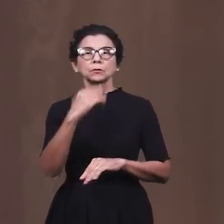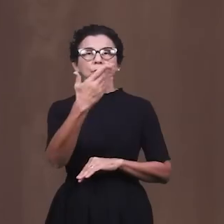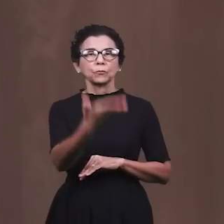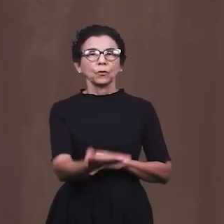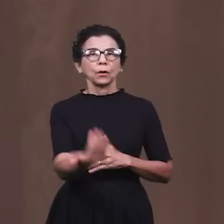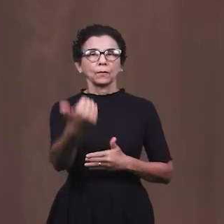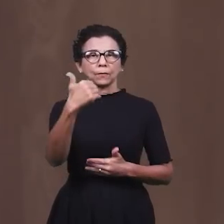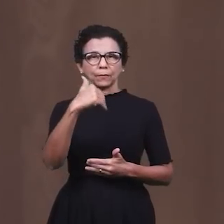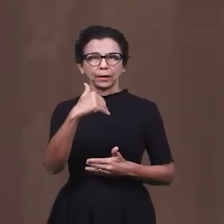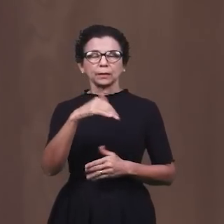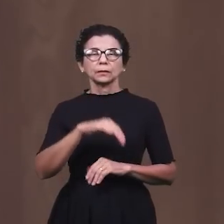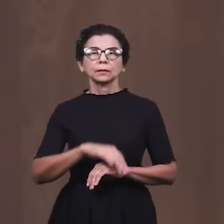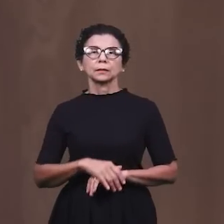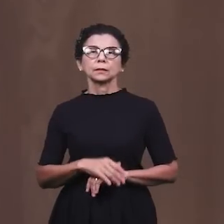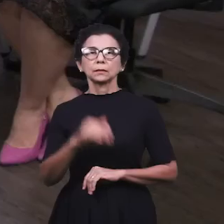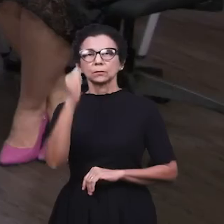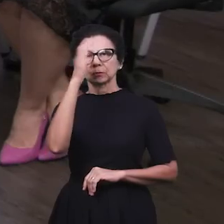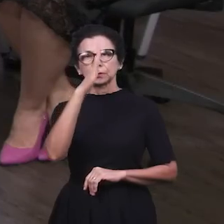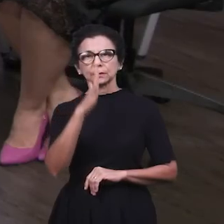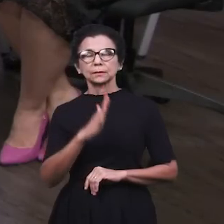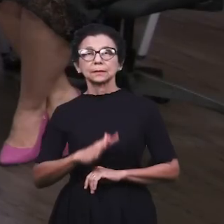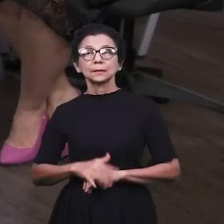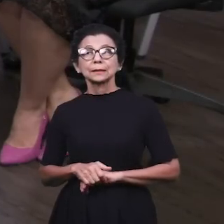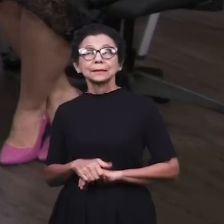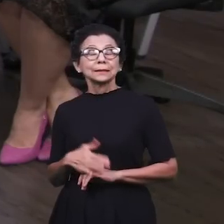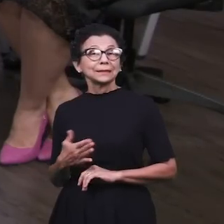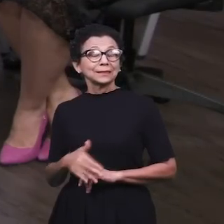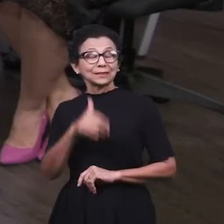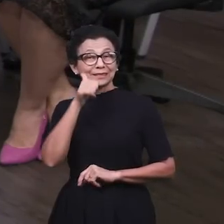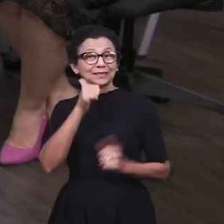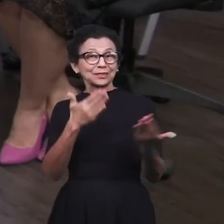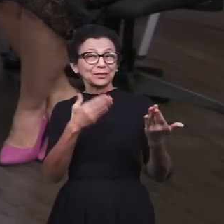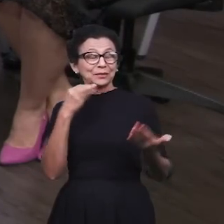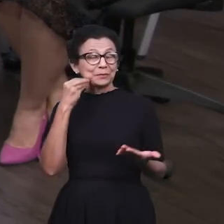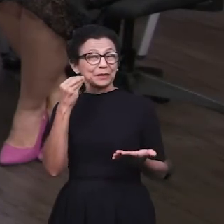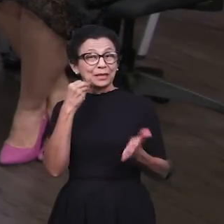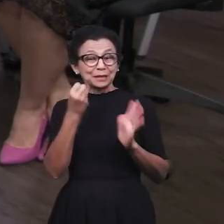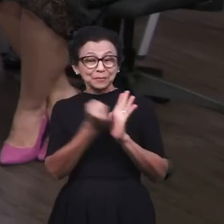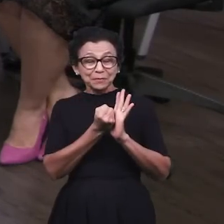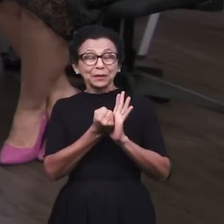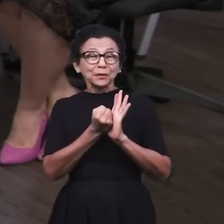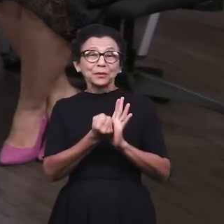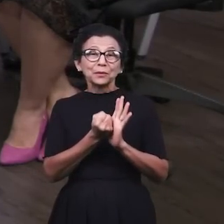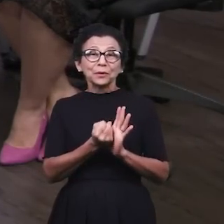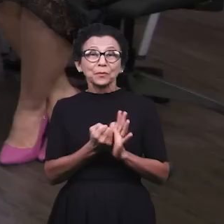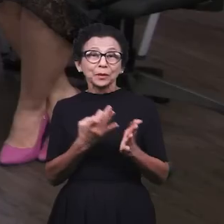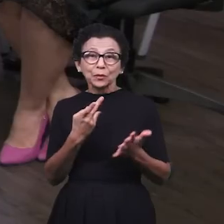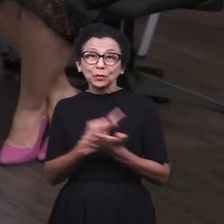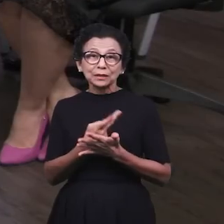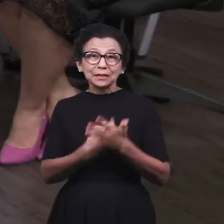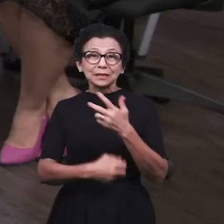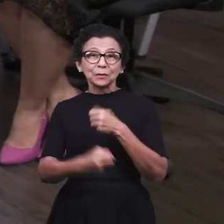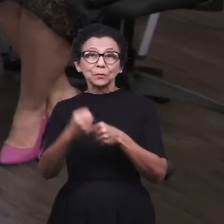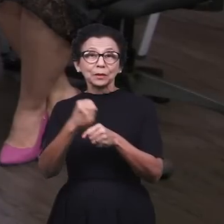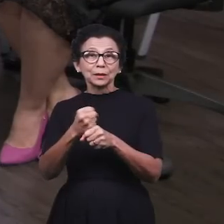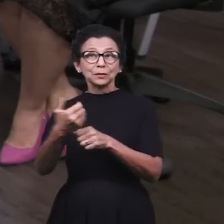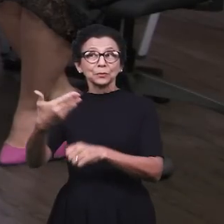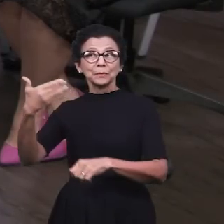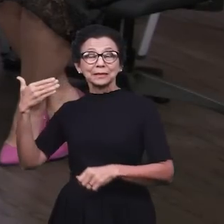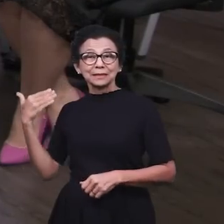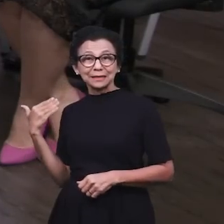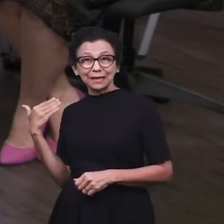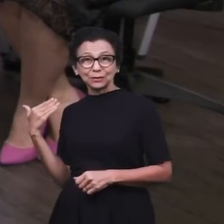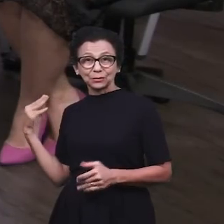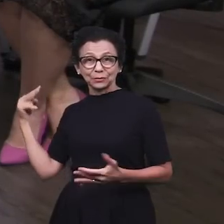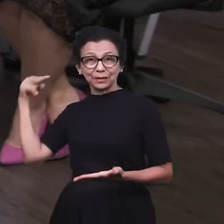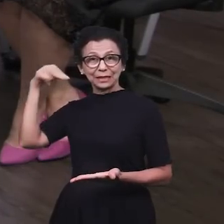da jovem, da Min, foi uma experiência assim, muito marcante, porque ela se deu exatamente no ano passado, quando ela esteve aqui